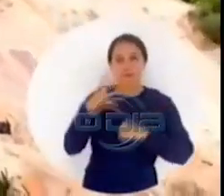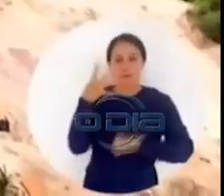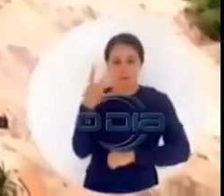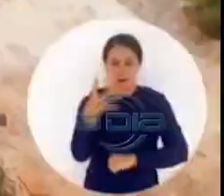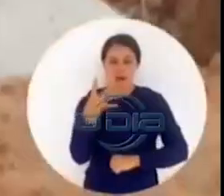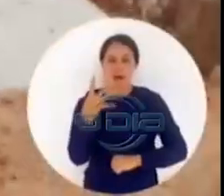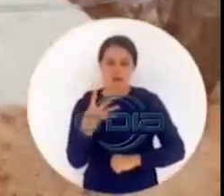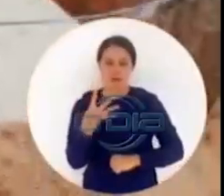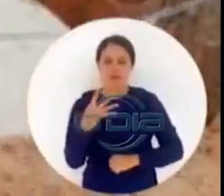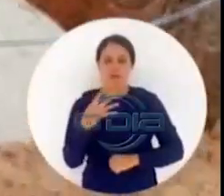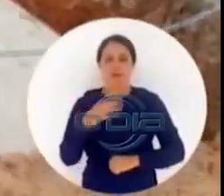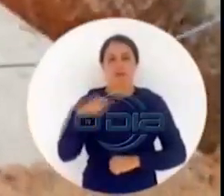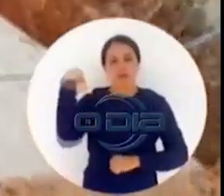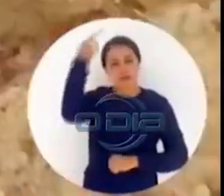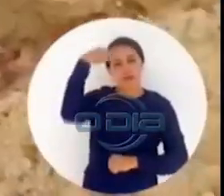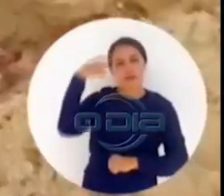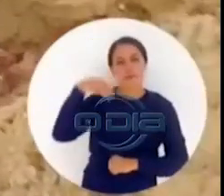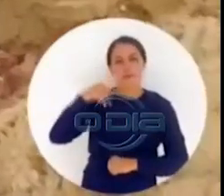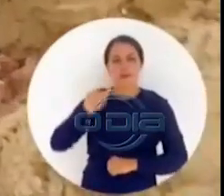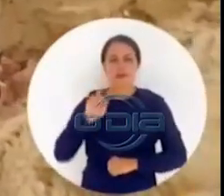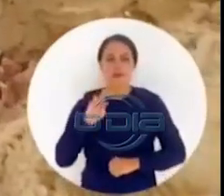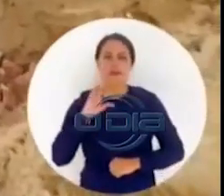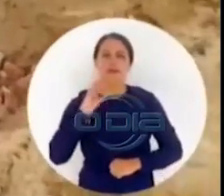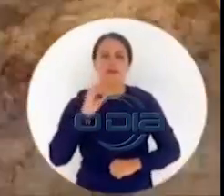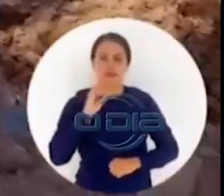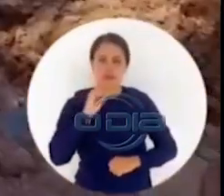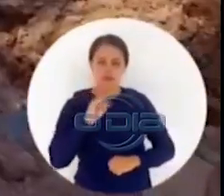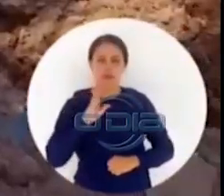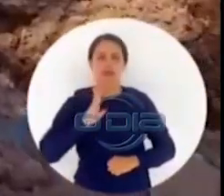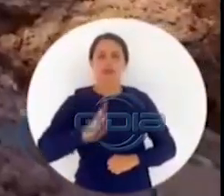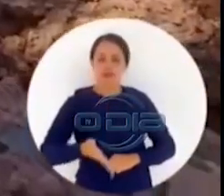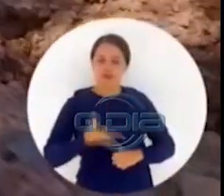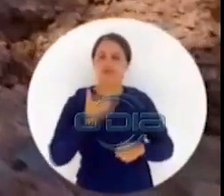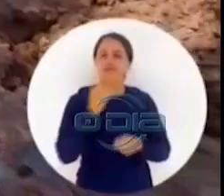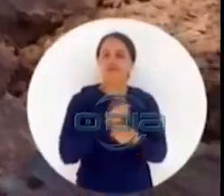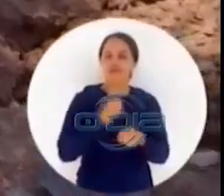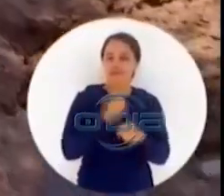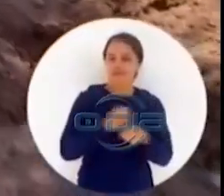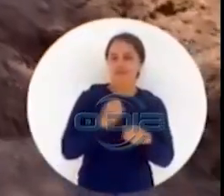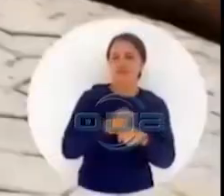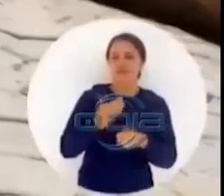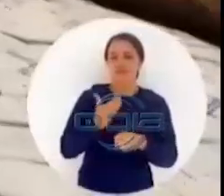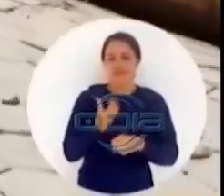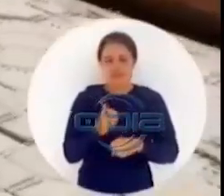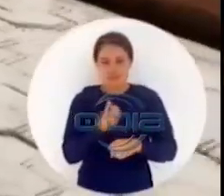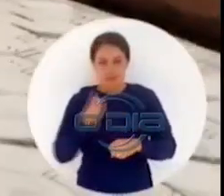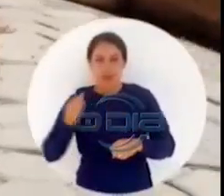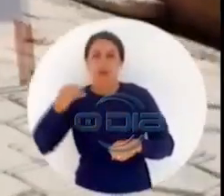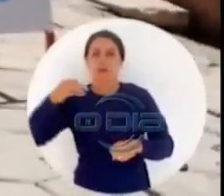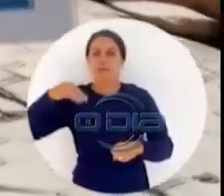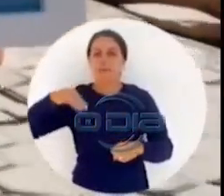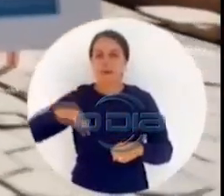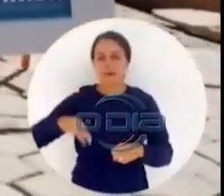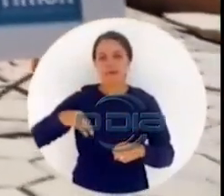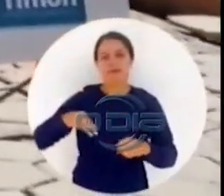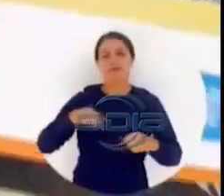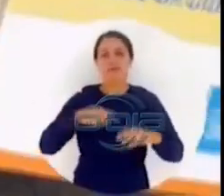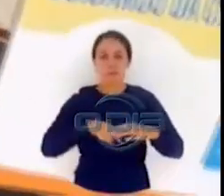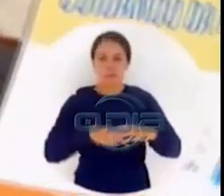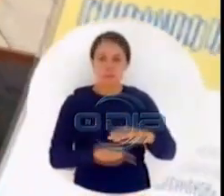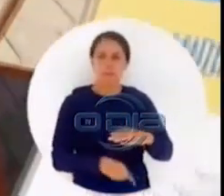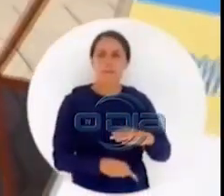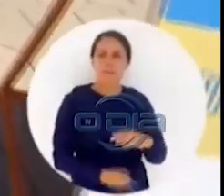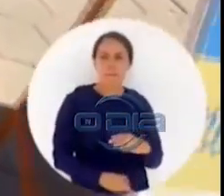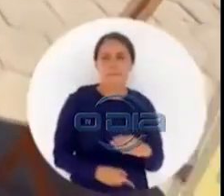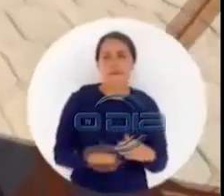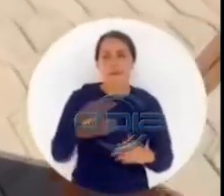No bairro São Marcos já foram implantados mais de 700 metros de tubulação subterrânea. Foram pavimentadas com